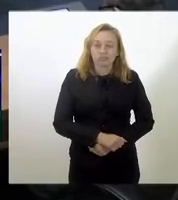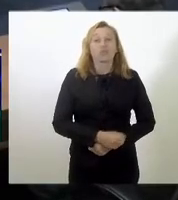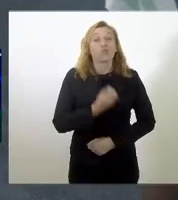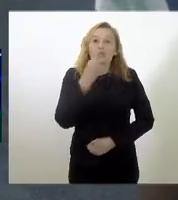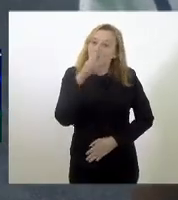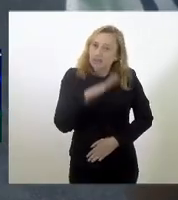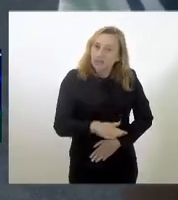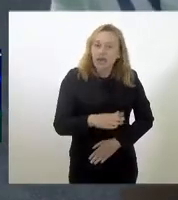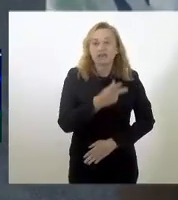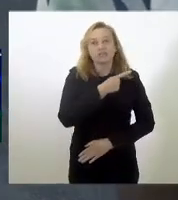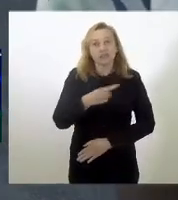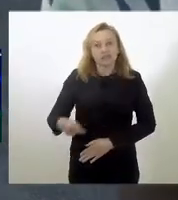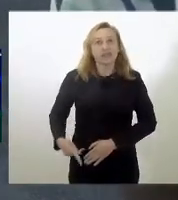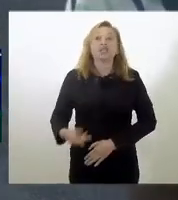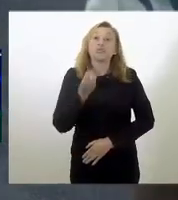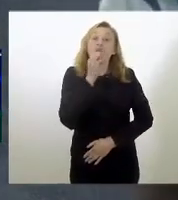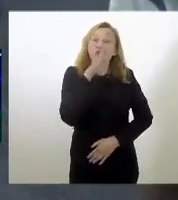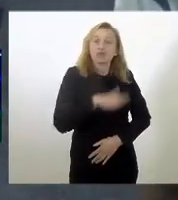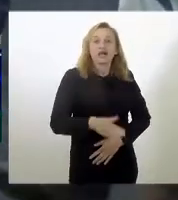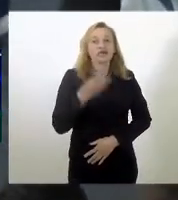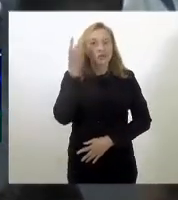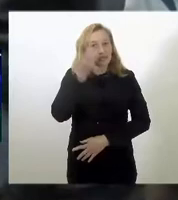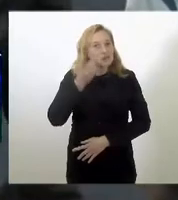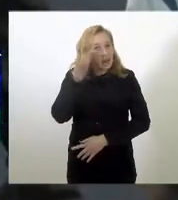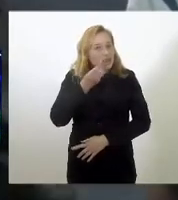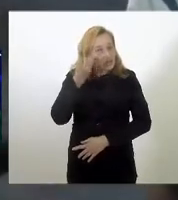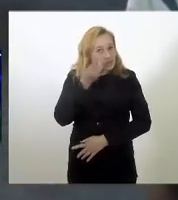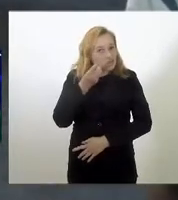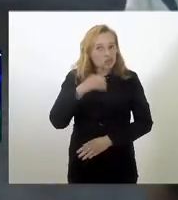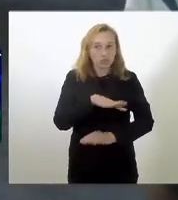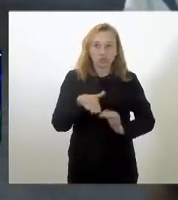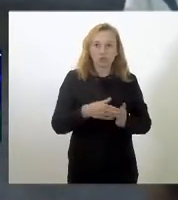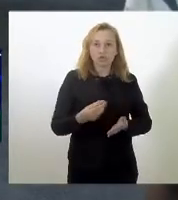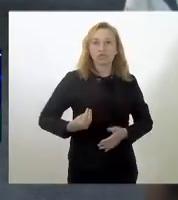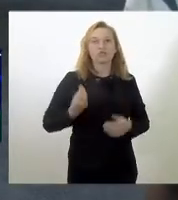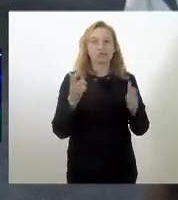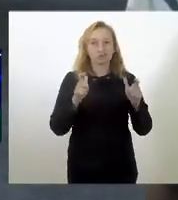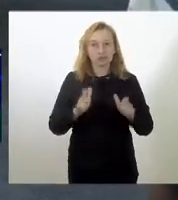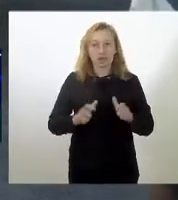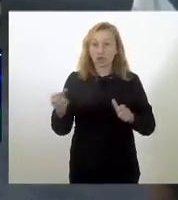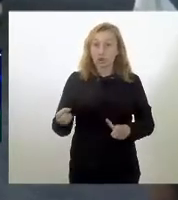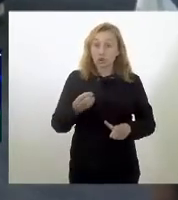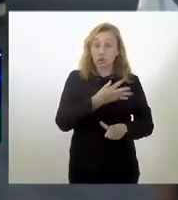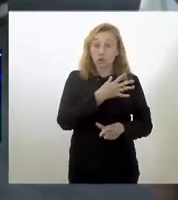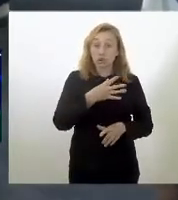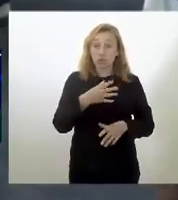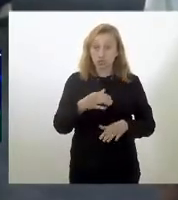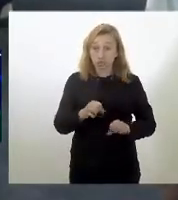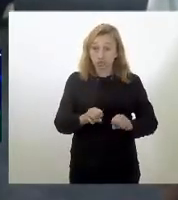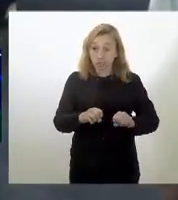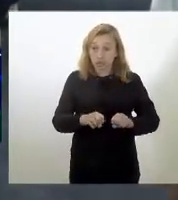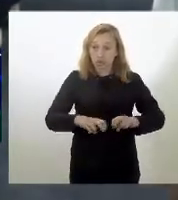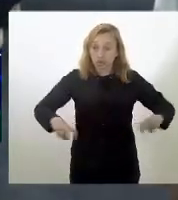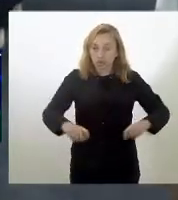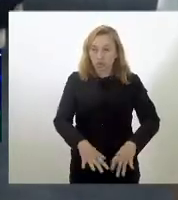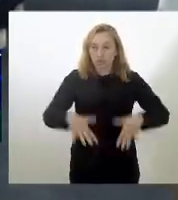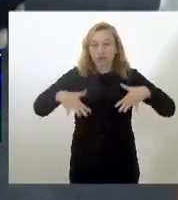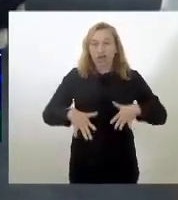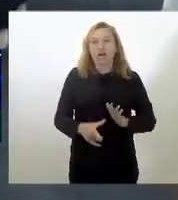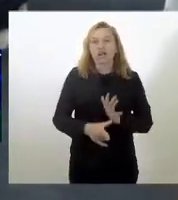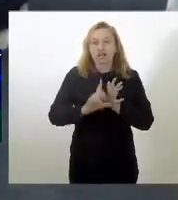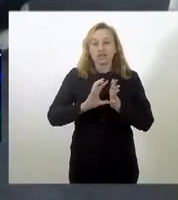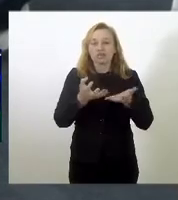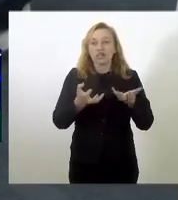Boa tarde, presidente. Boa tarde, deputados e deputadas e todos aqui que estão presentes nesse novo plenário. Antes de mais nada, eu gostaria de falar